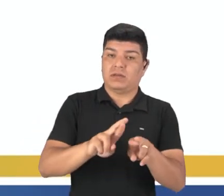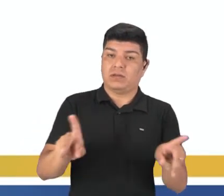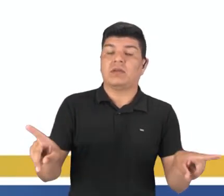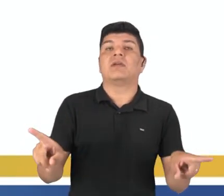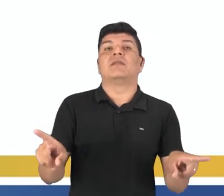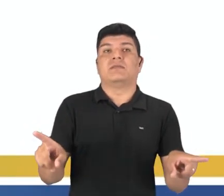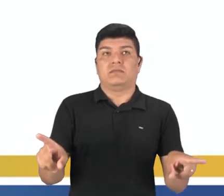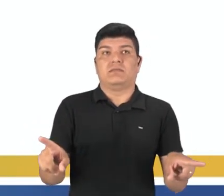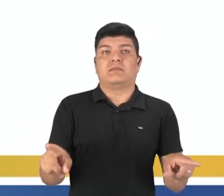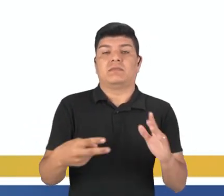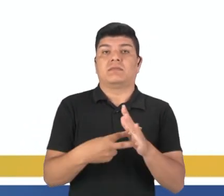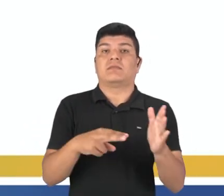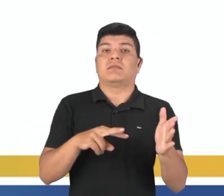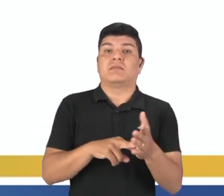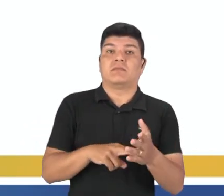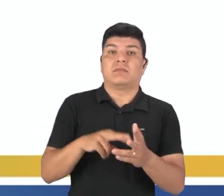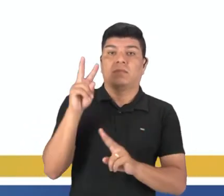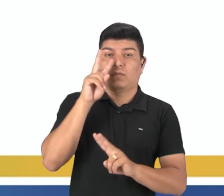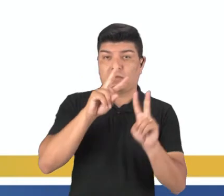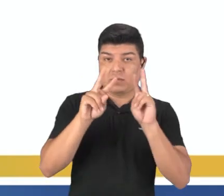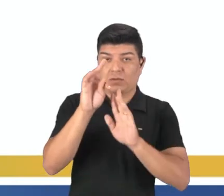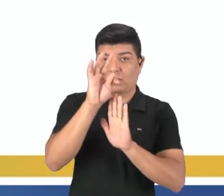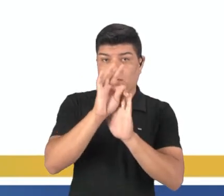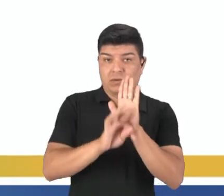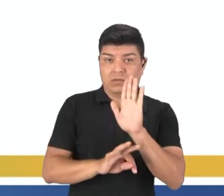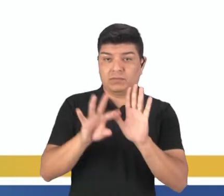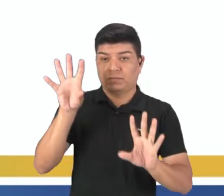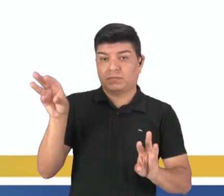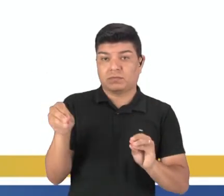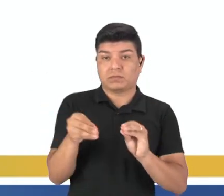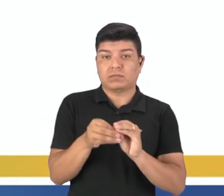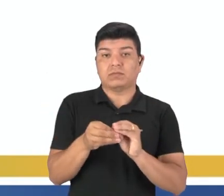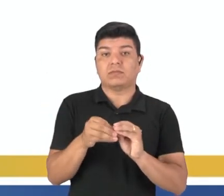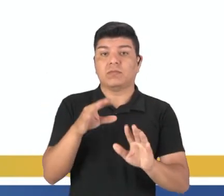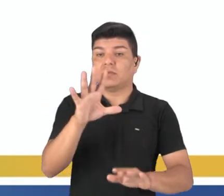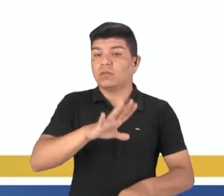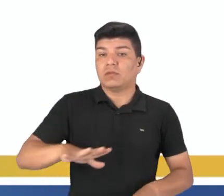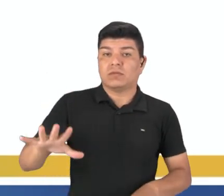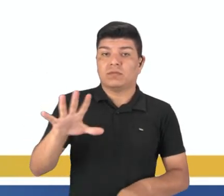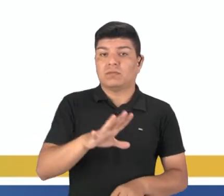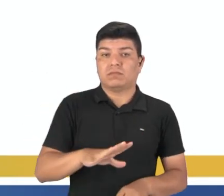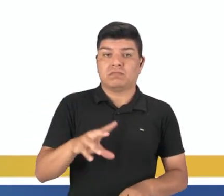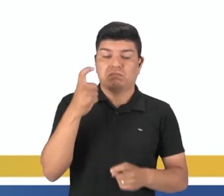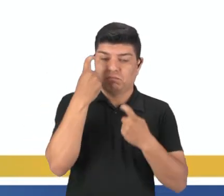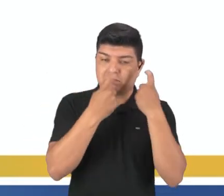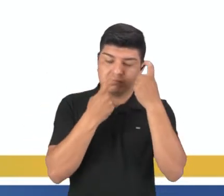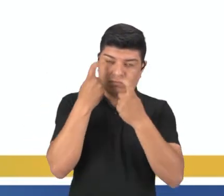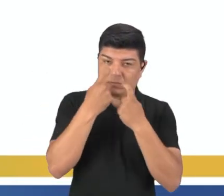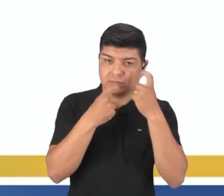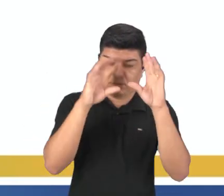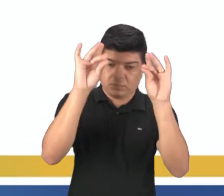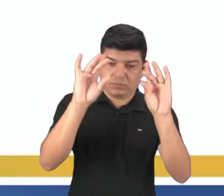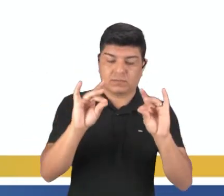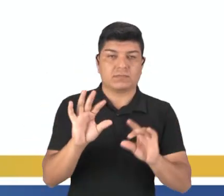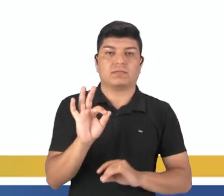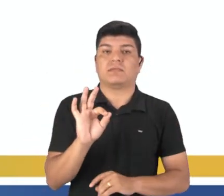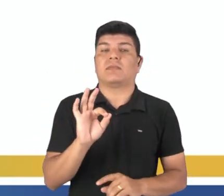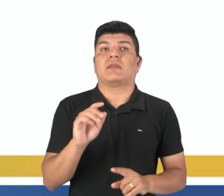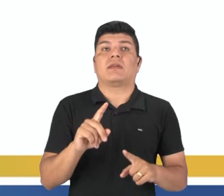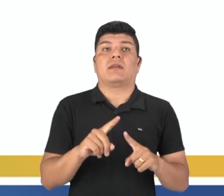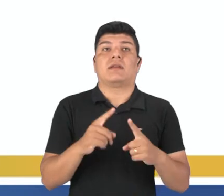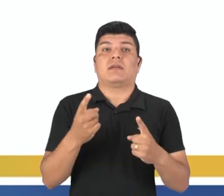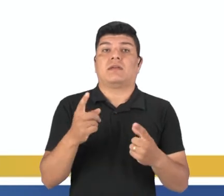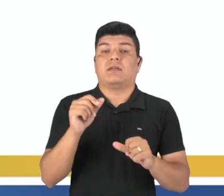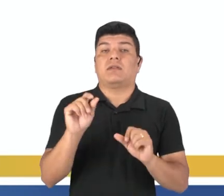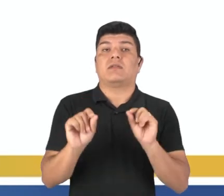O que que é o skimmer é olhar o texto brevemente para detectar o assunto geral sem muita preocupação com os detalhes então